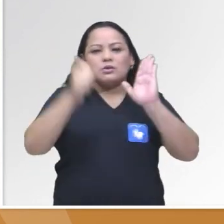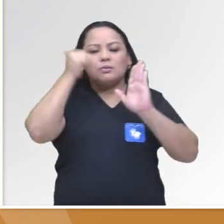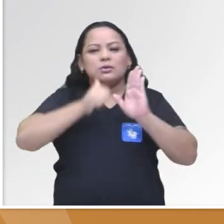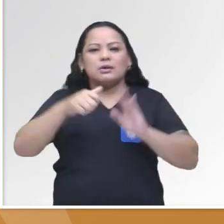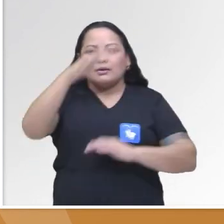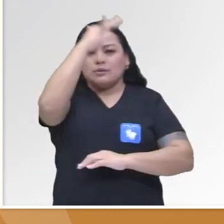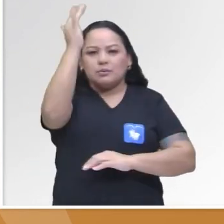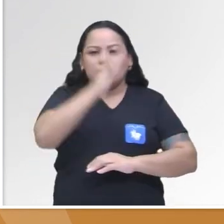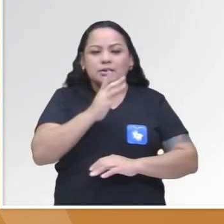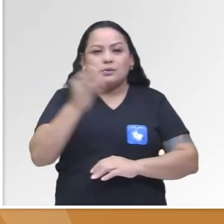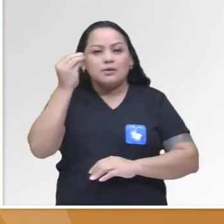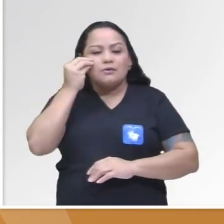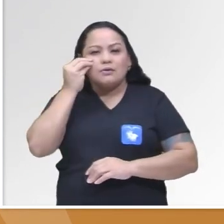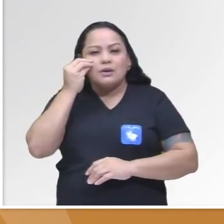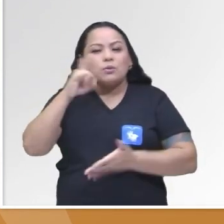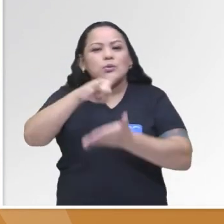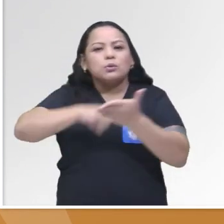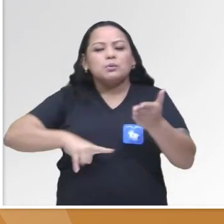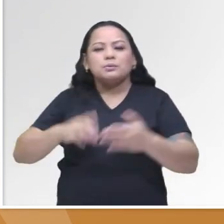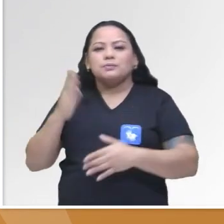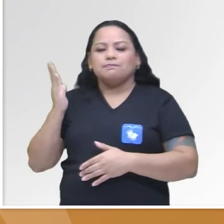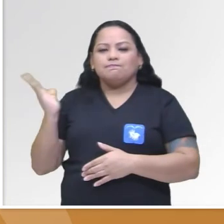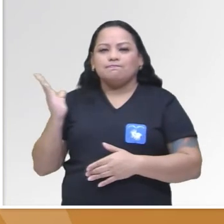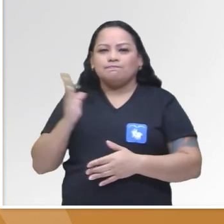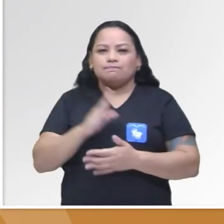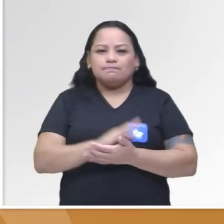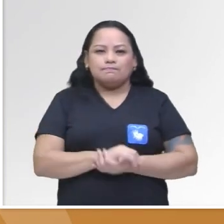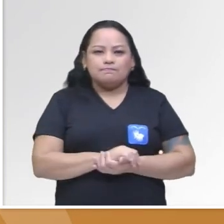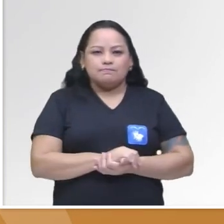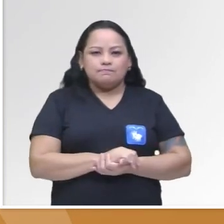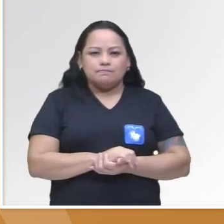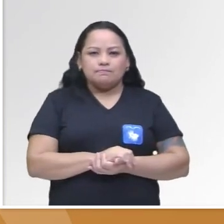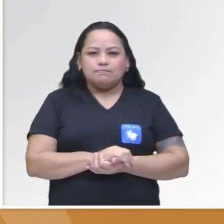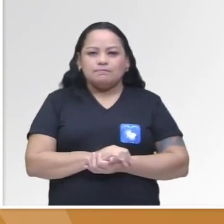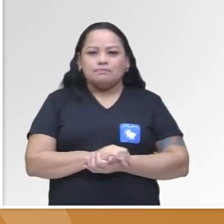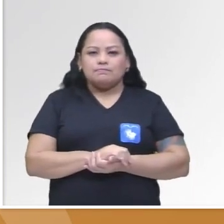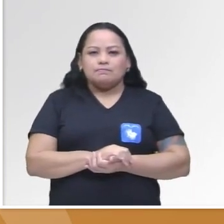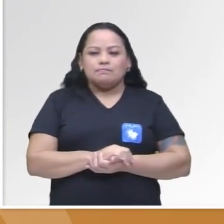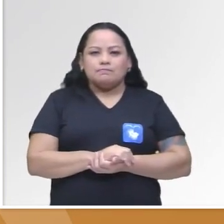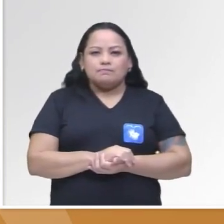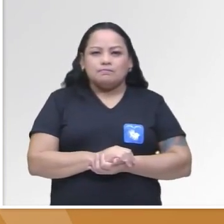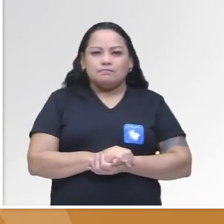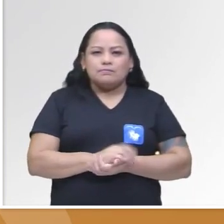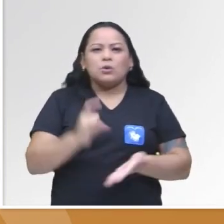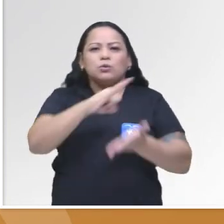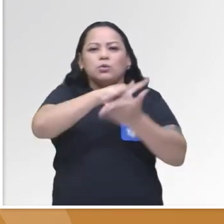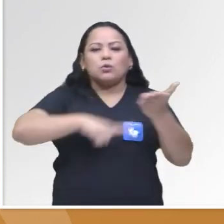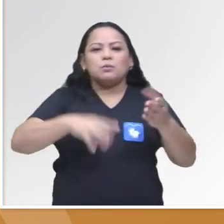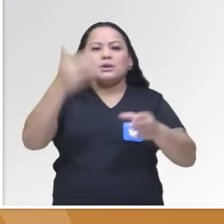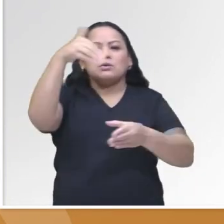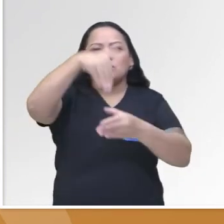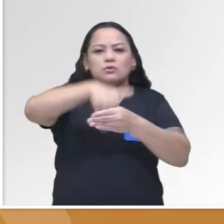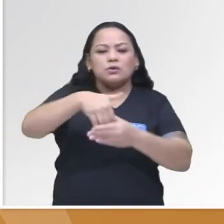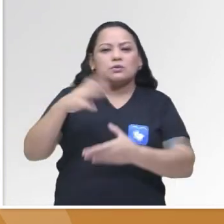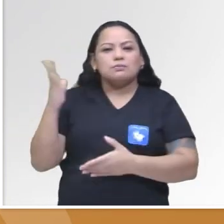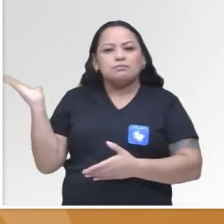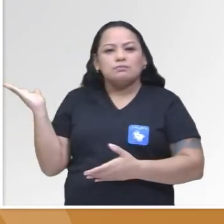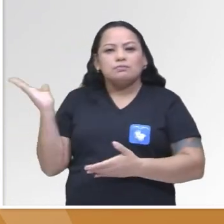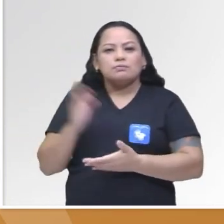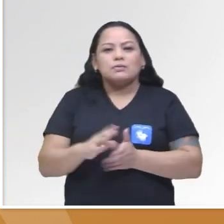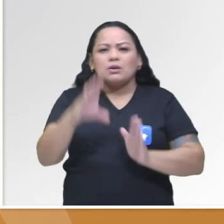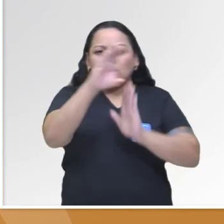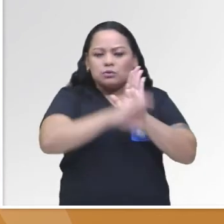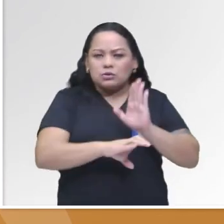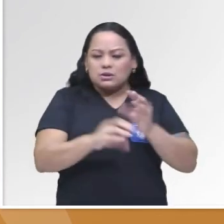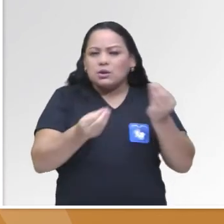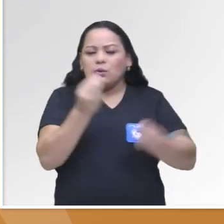é o documento que está aí, olha só, o seu título de eleitor. Então, claro que essa Constituição